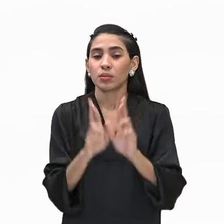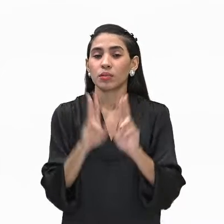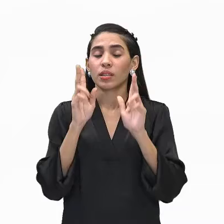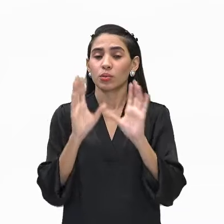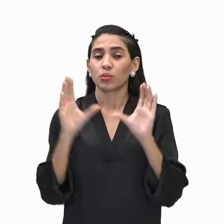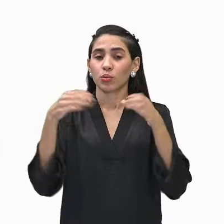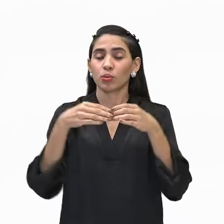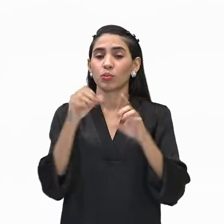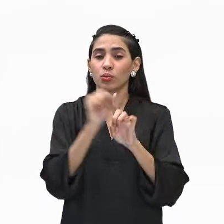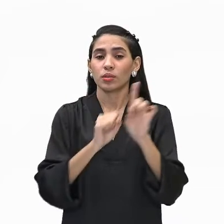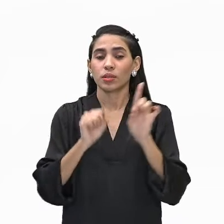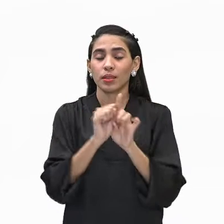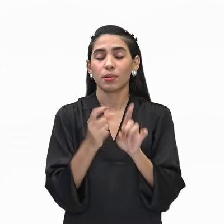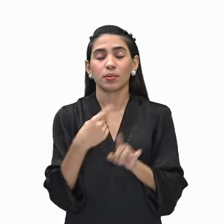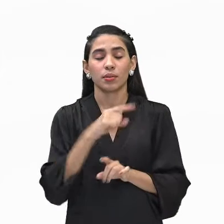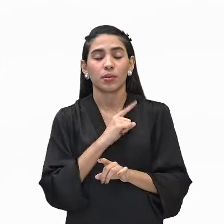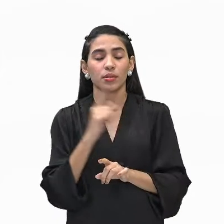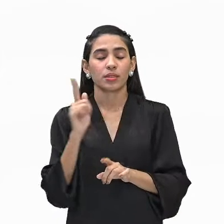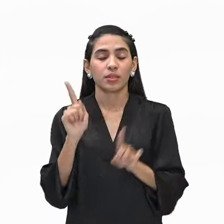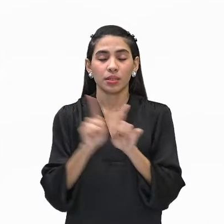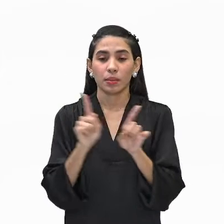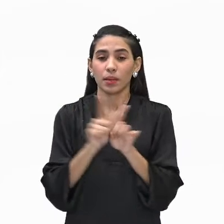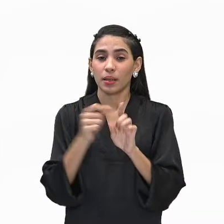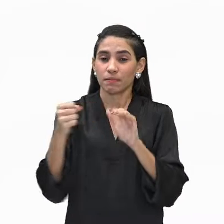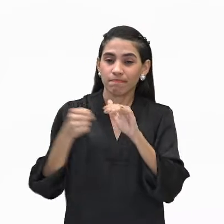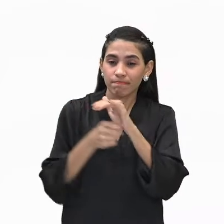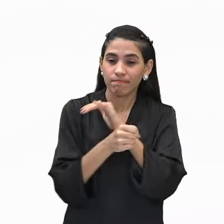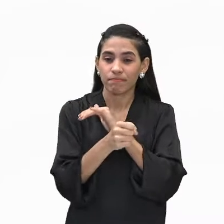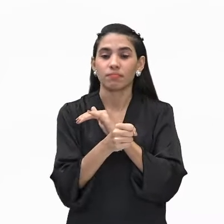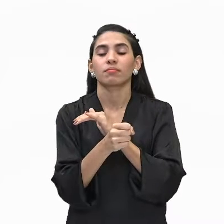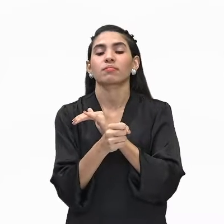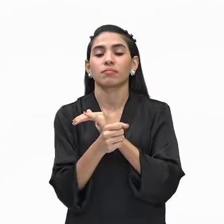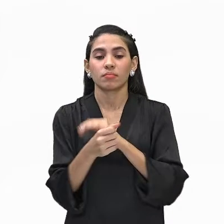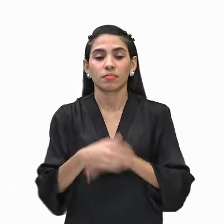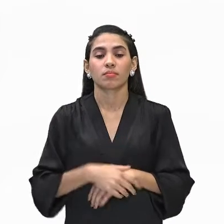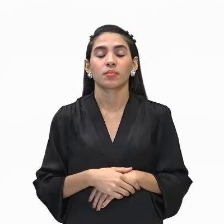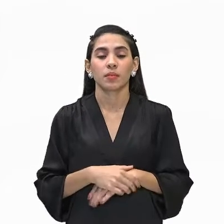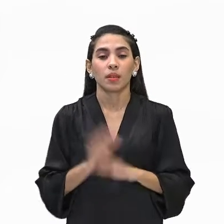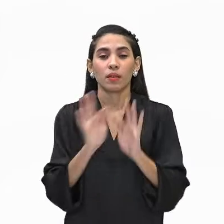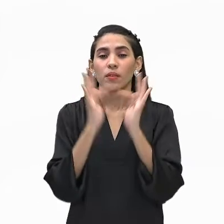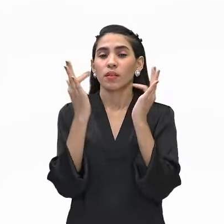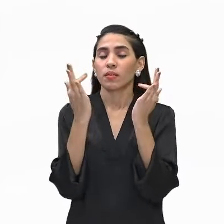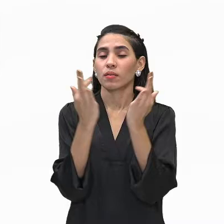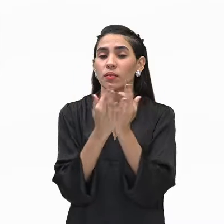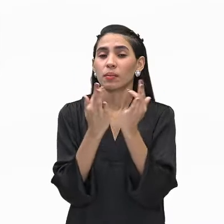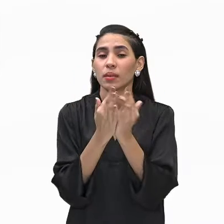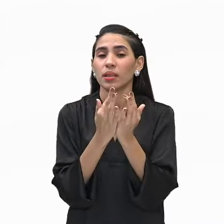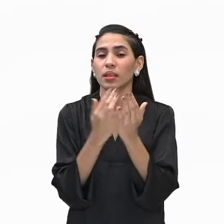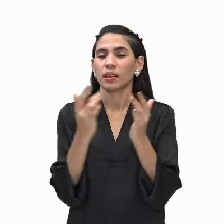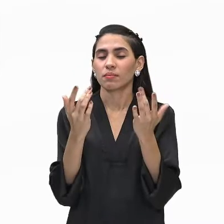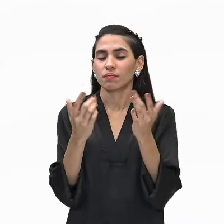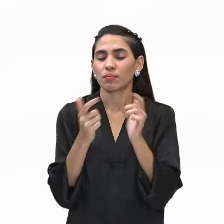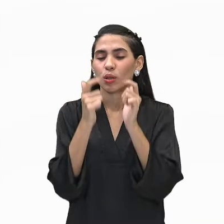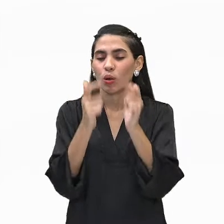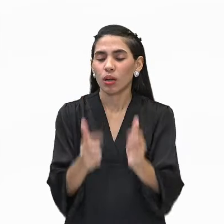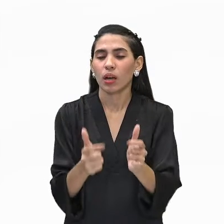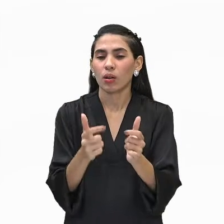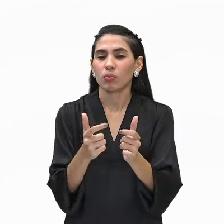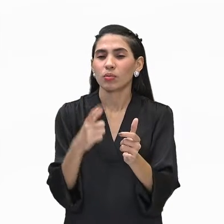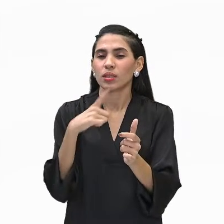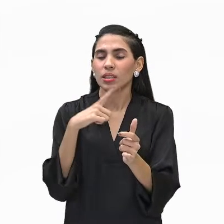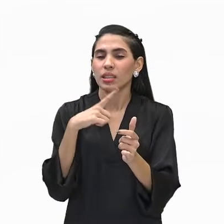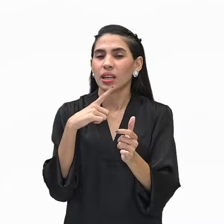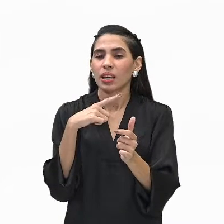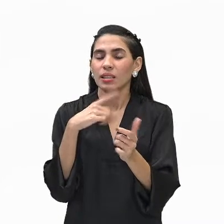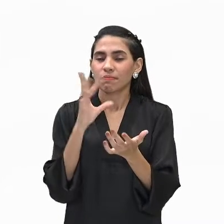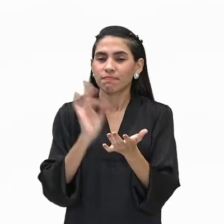sociais, nós também estamos inseridos nesse lugar que nos é familiar. Quando estudamos a história do Amazonas, sabemos